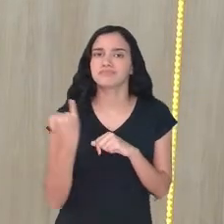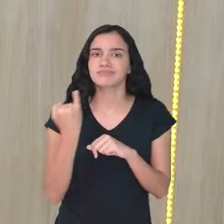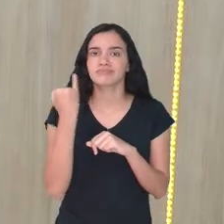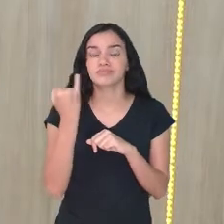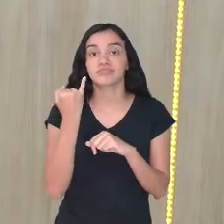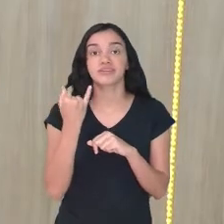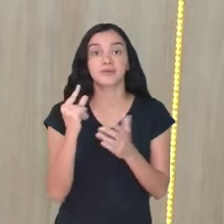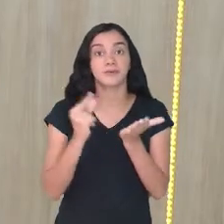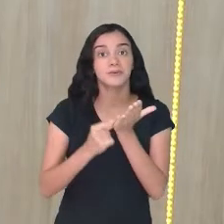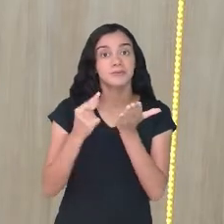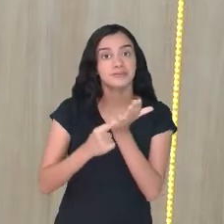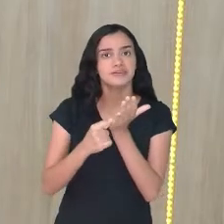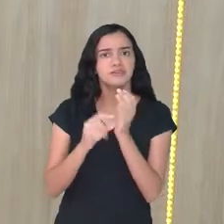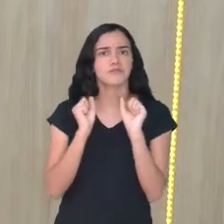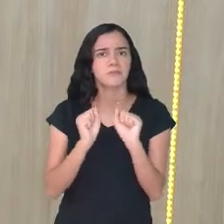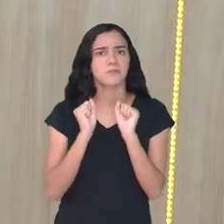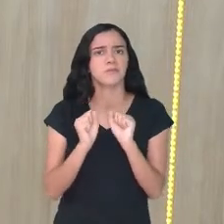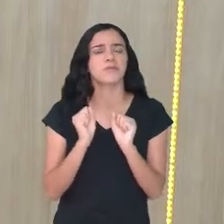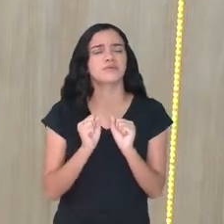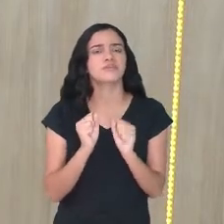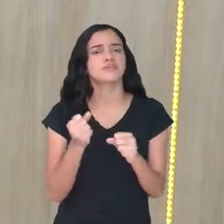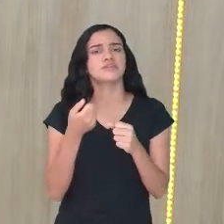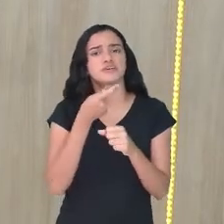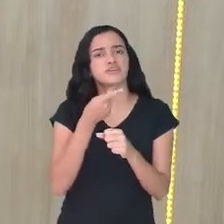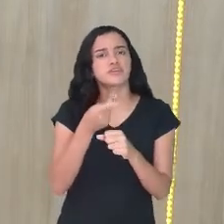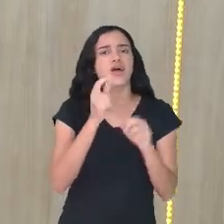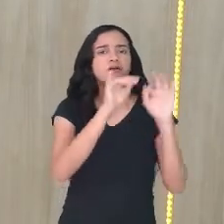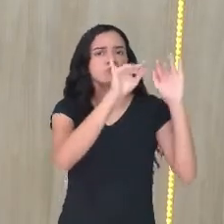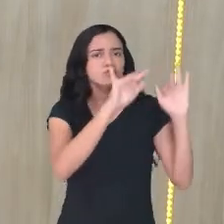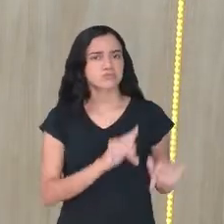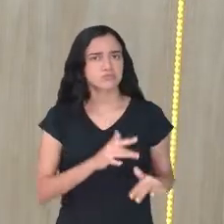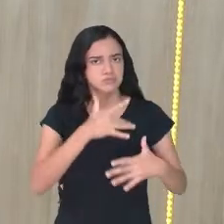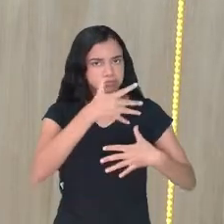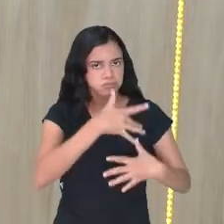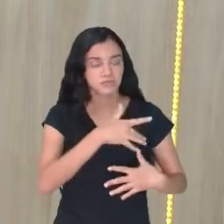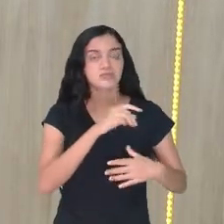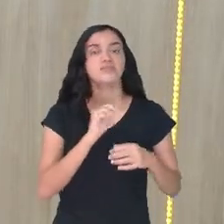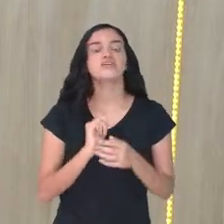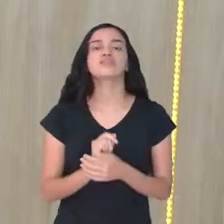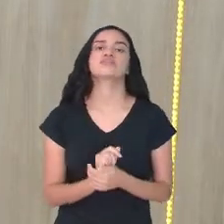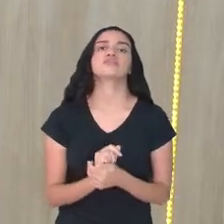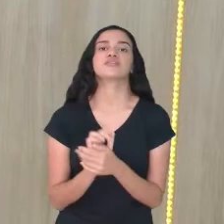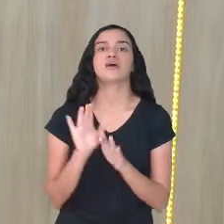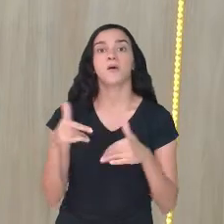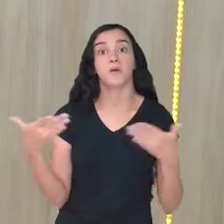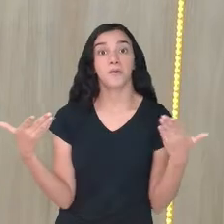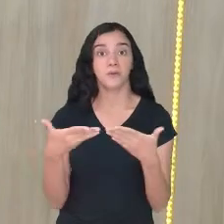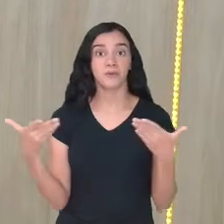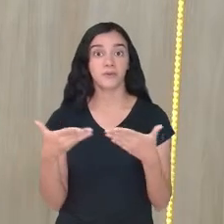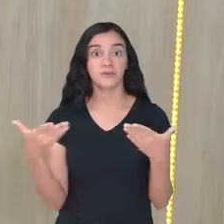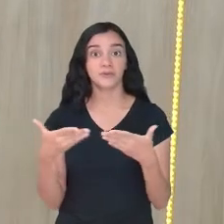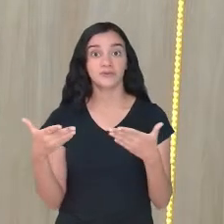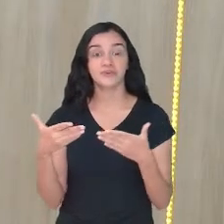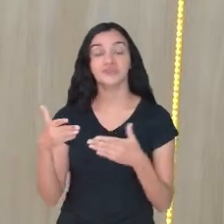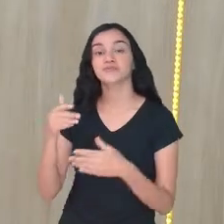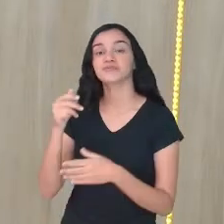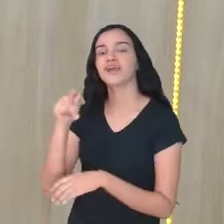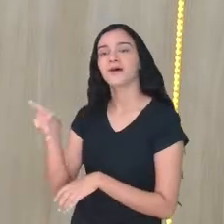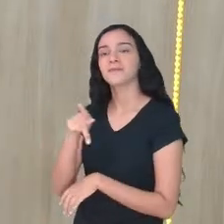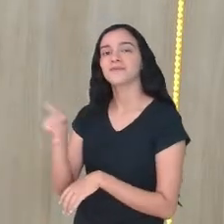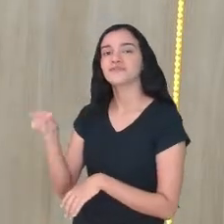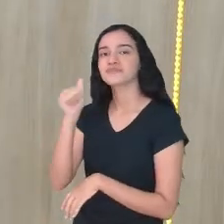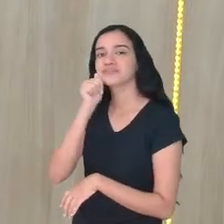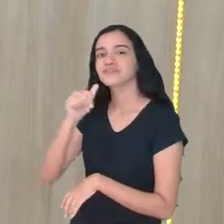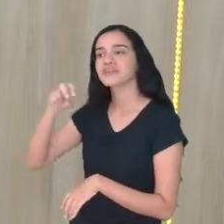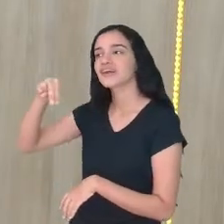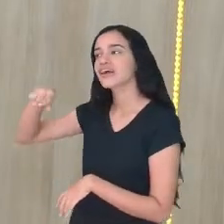O aplicativo você pode falar aqui no chat com... Hoje, Nádia está me